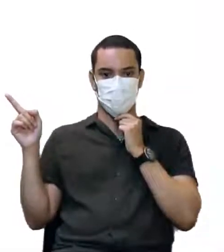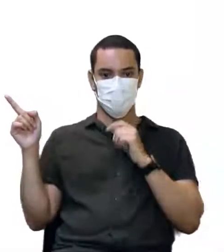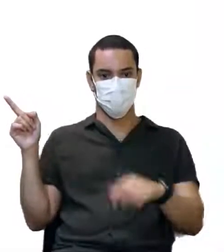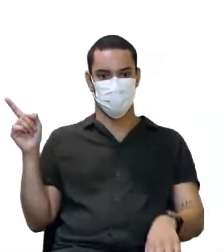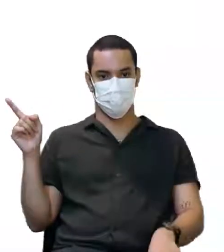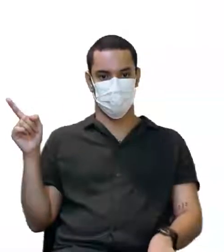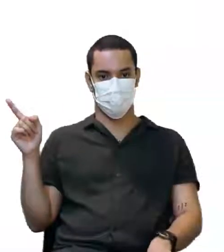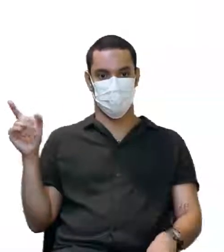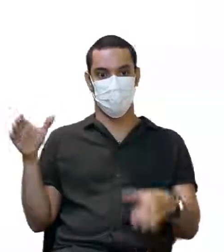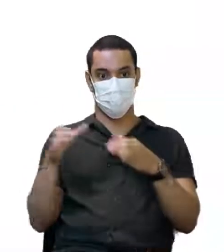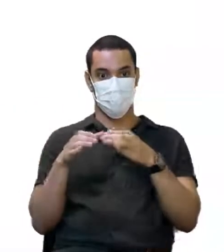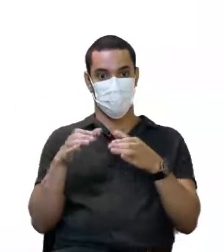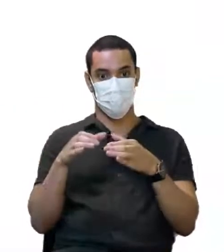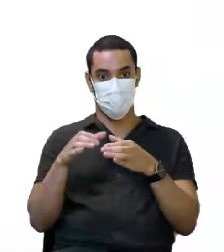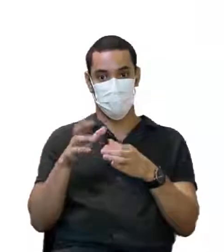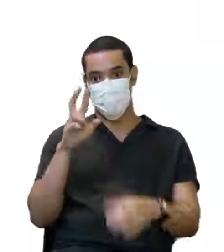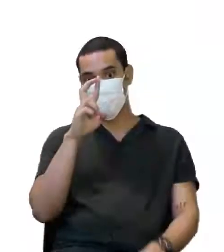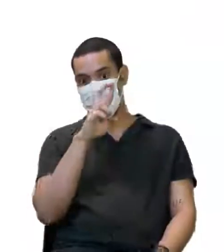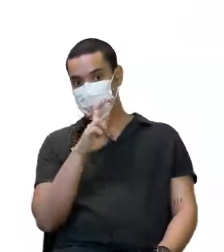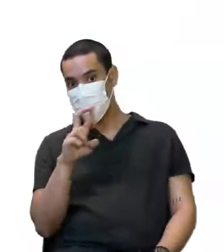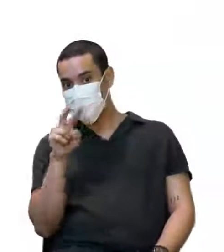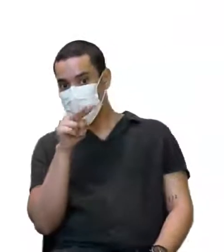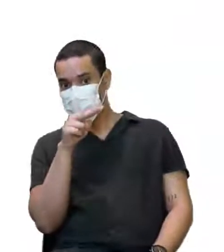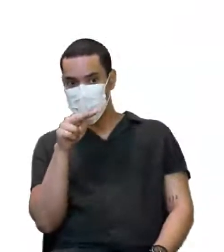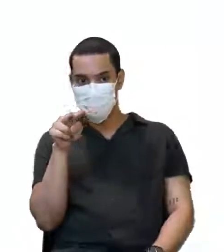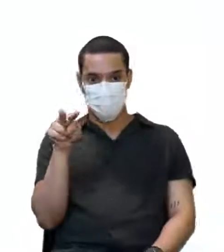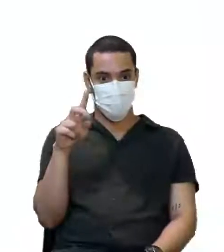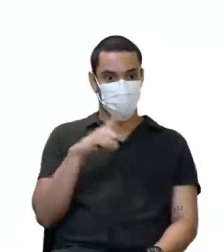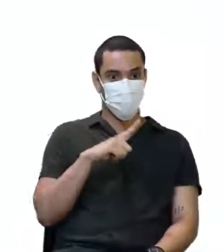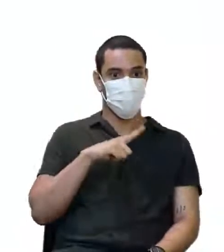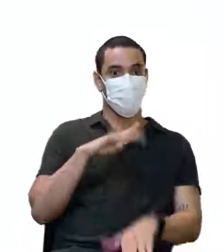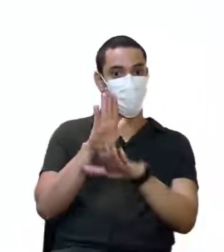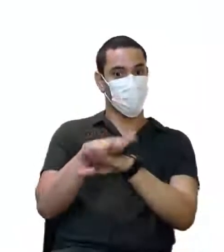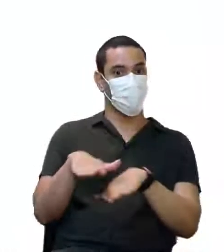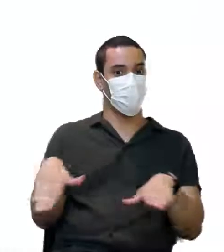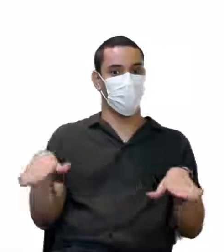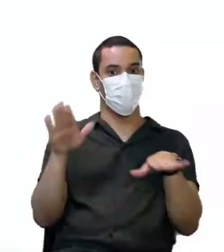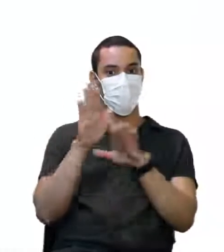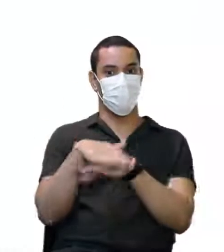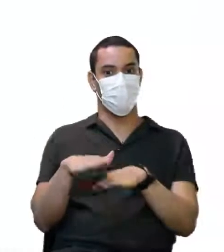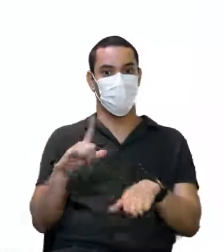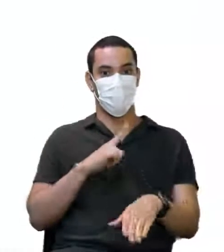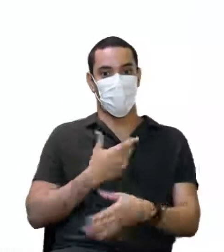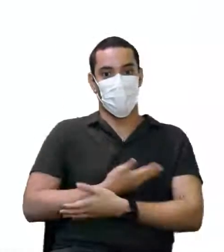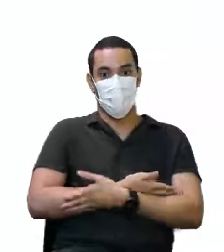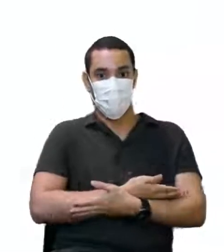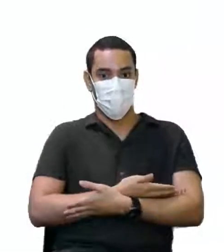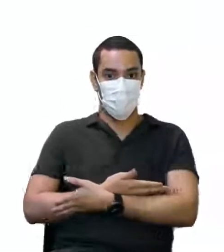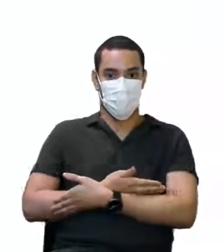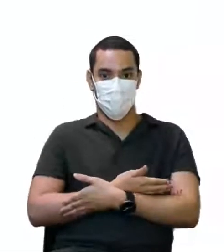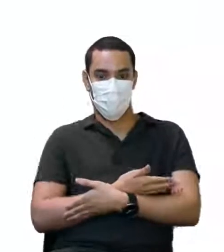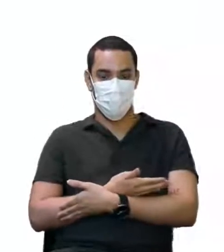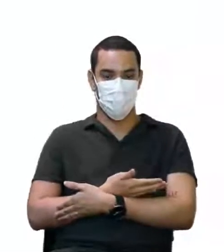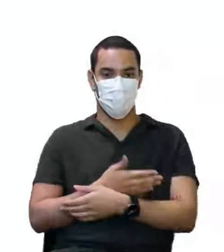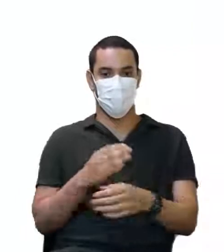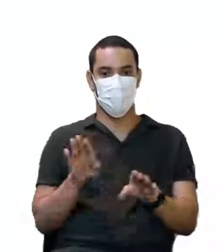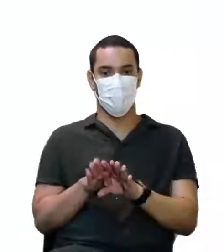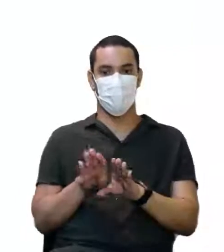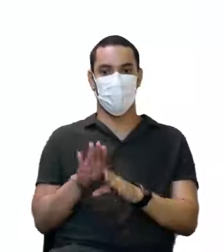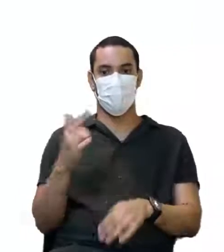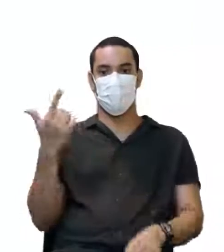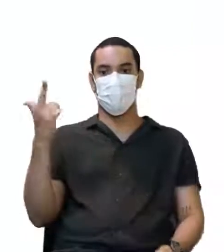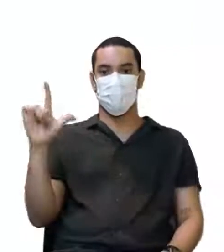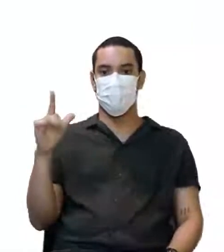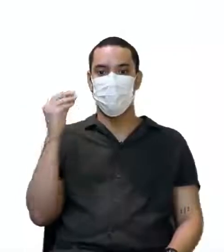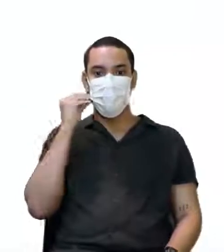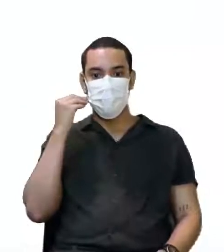tudo só olhando. Tem os pequenos, né? Aqui no colo, tá bom? O outro já tratando de